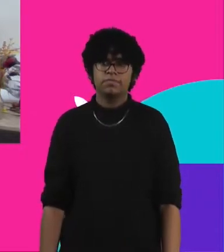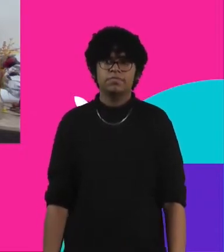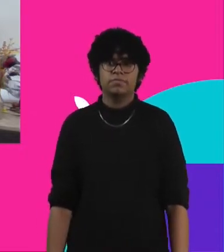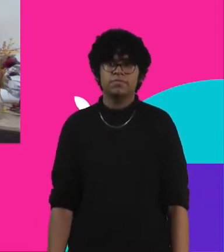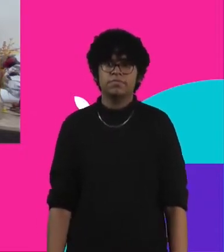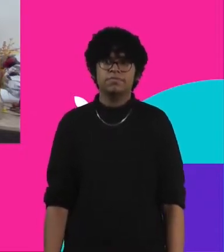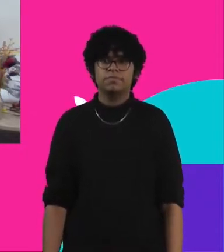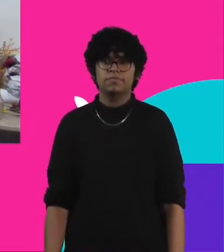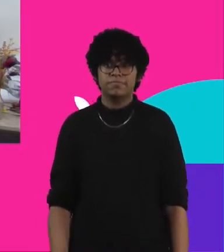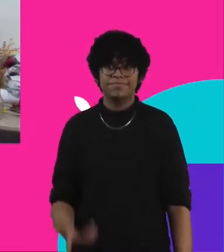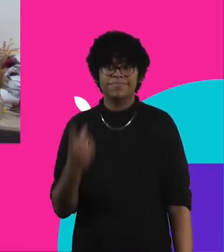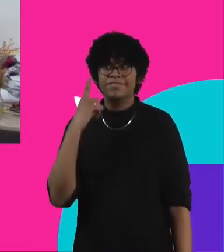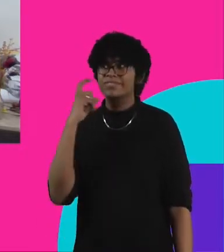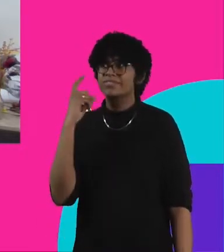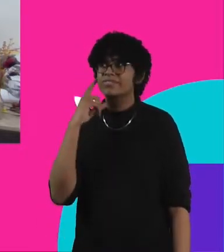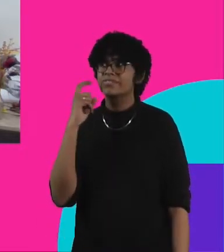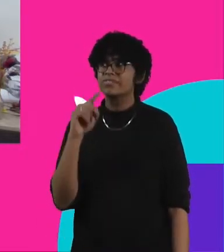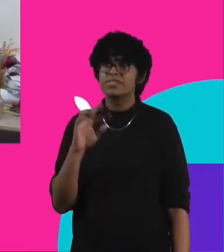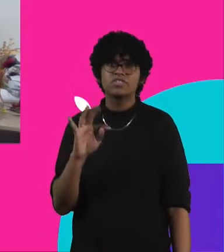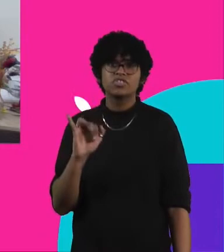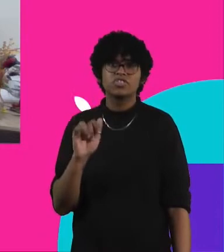Agora sou eu que não escuto o Thiago.